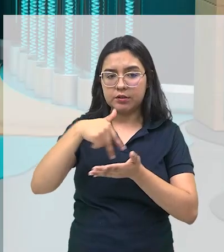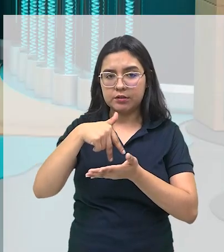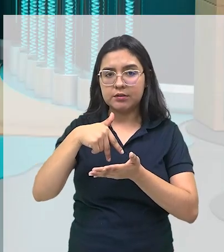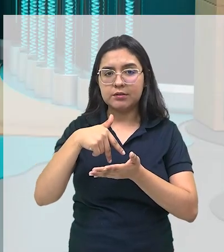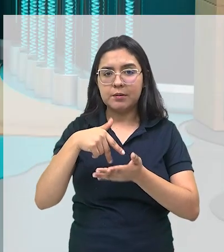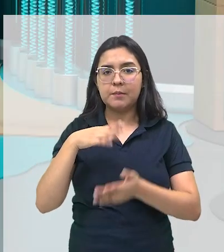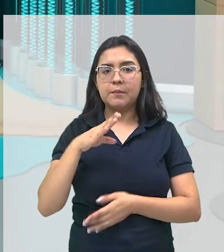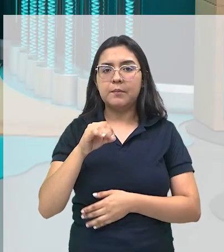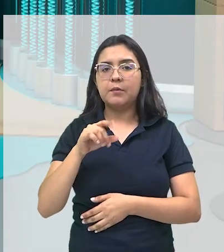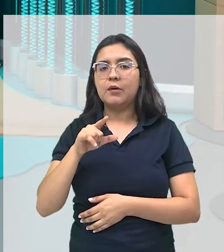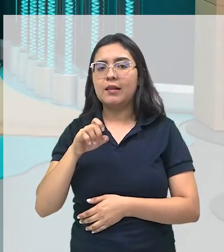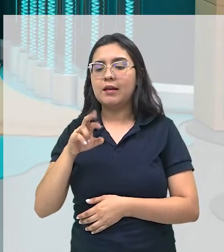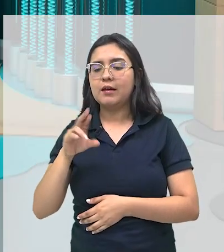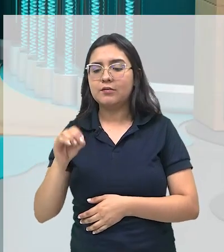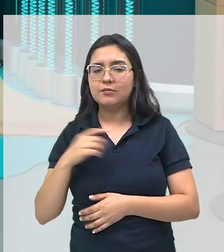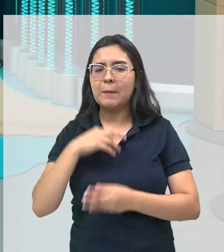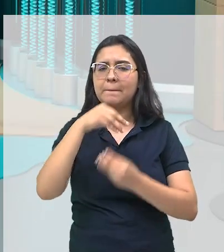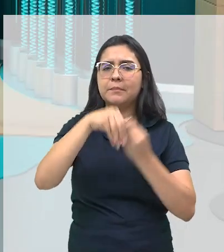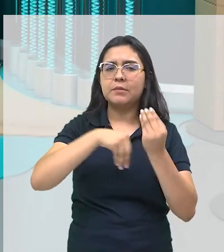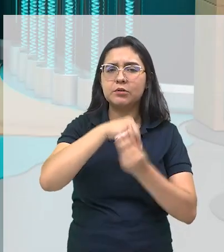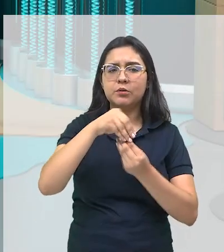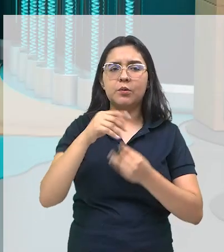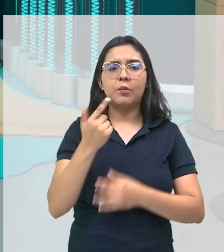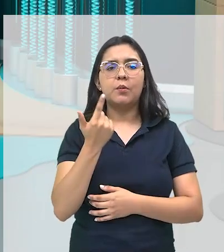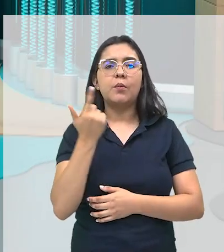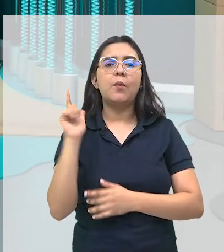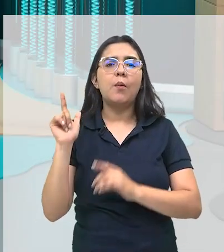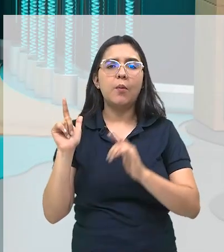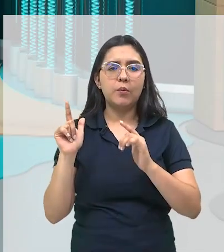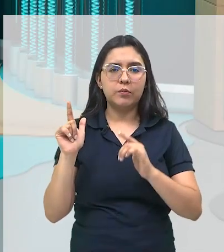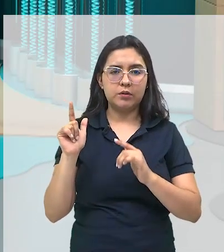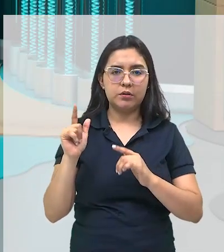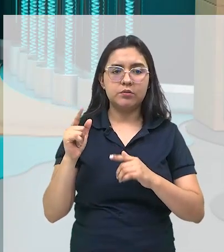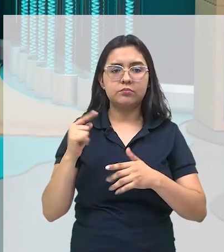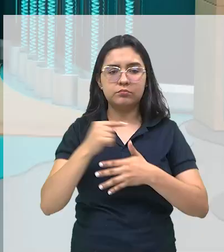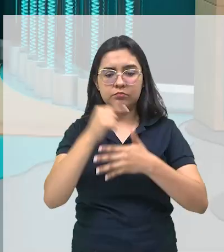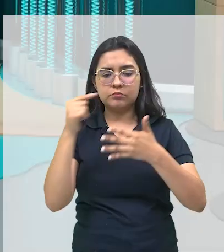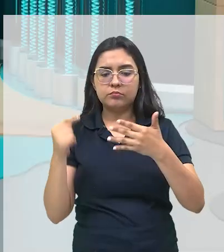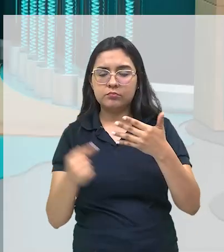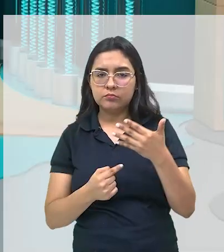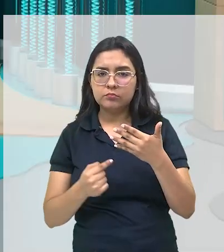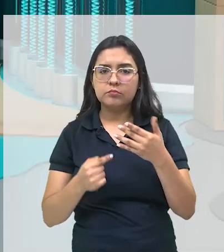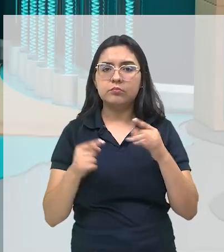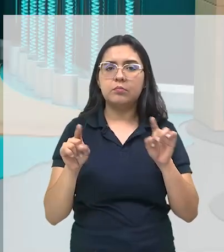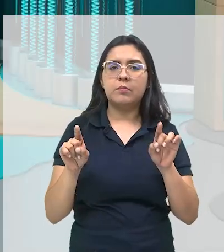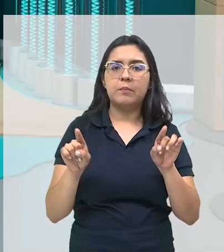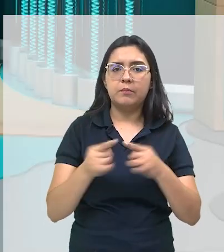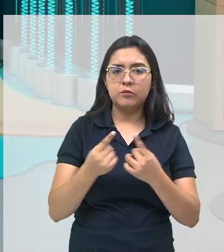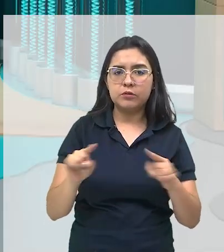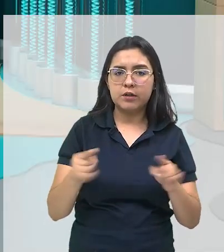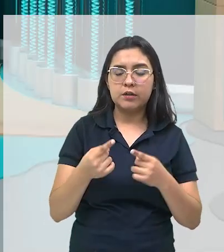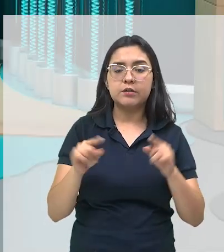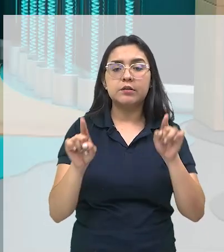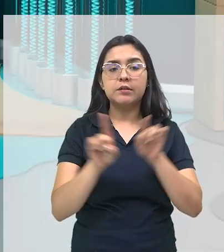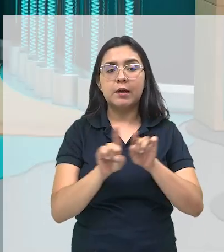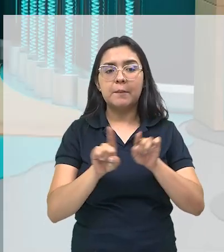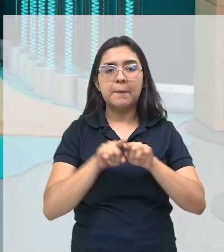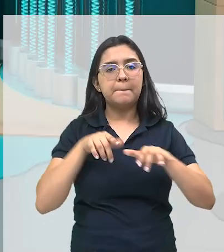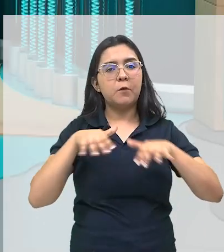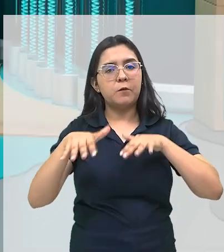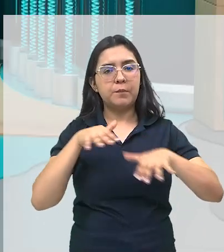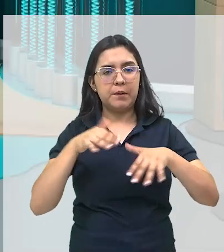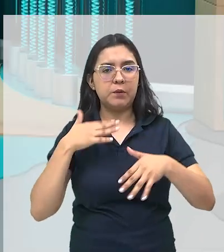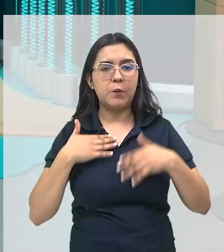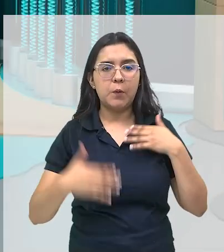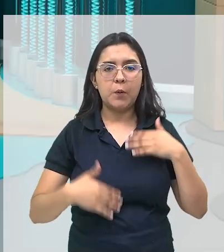do bolero se misturou também com outros elementos musicais e